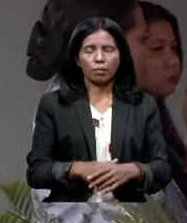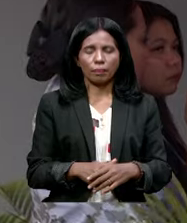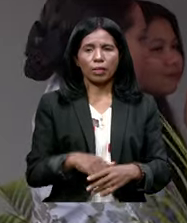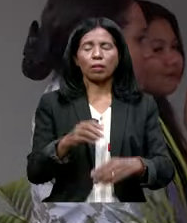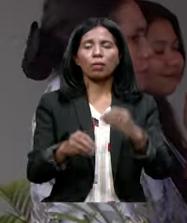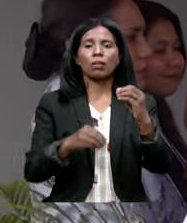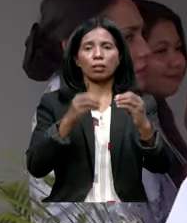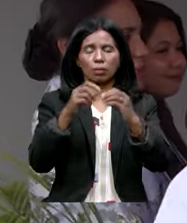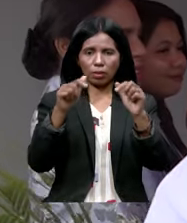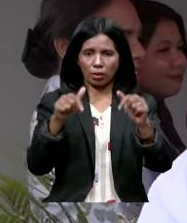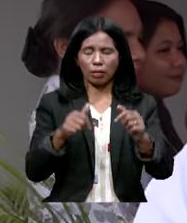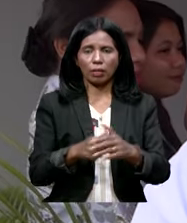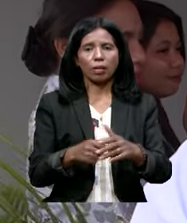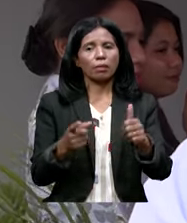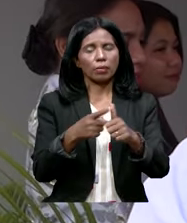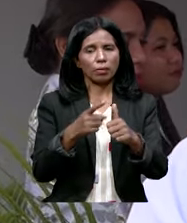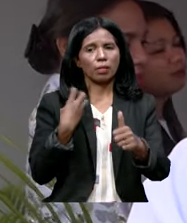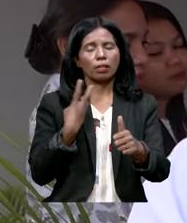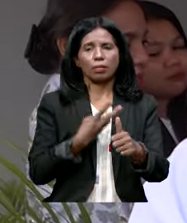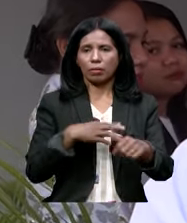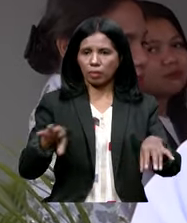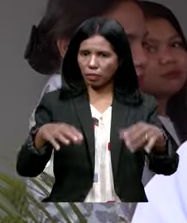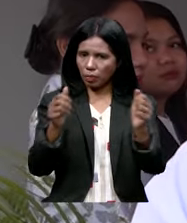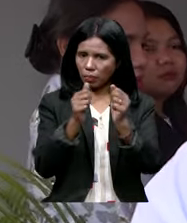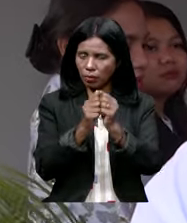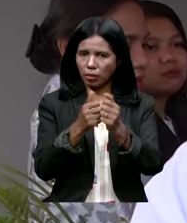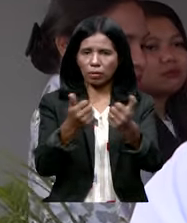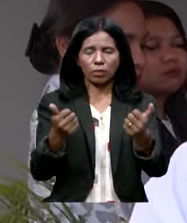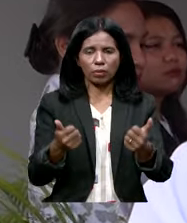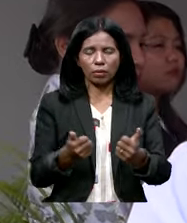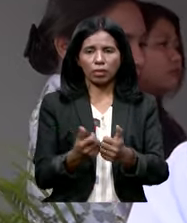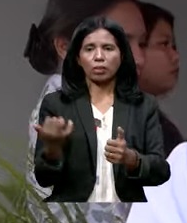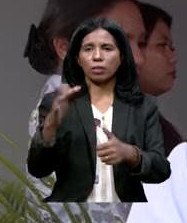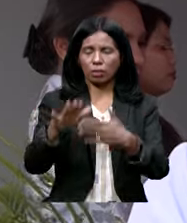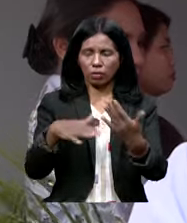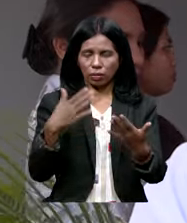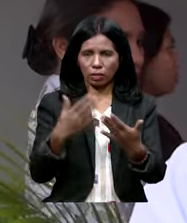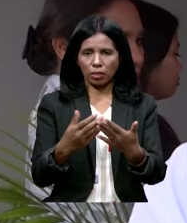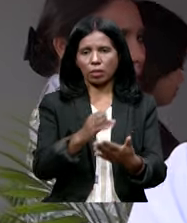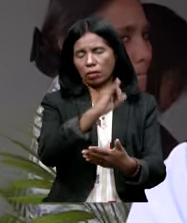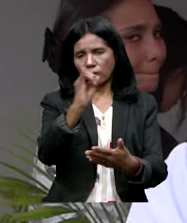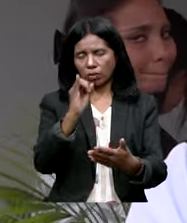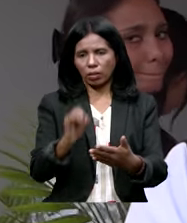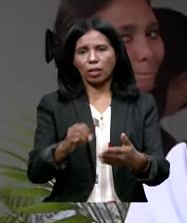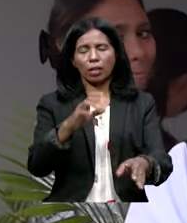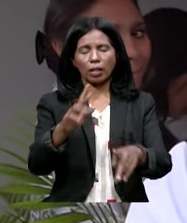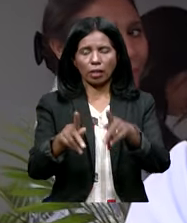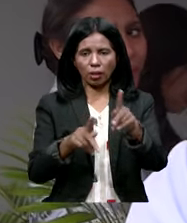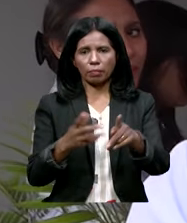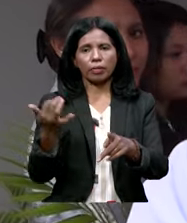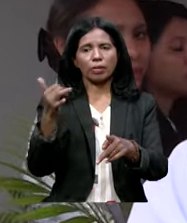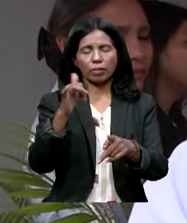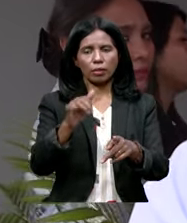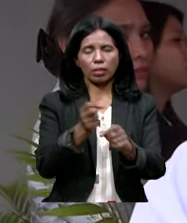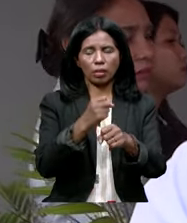a Itaniarai, primeiro, a minha serviço é muito com a autoridade relevante para identificar o autor se era neve que